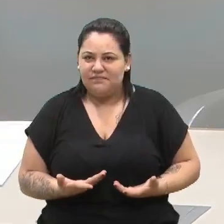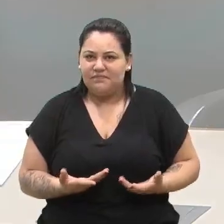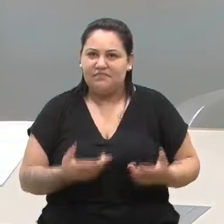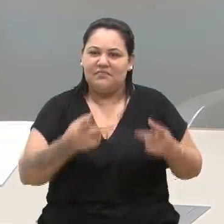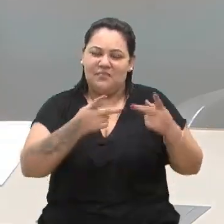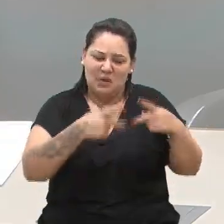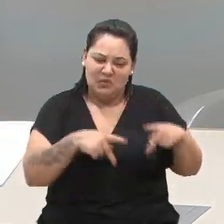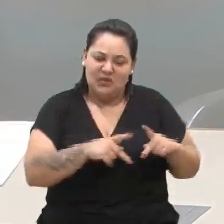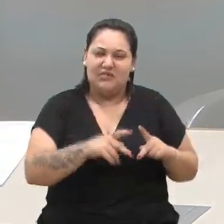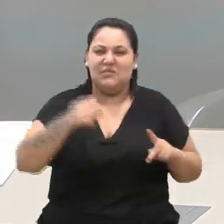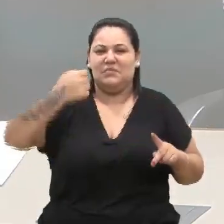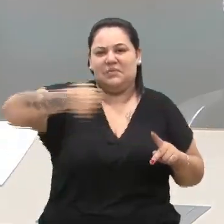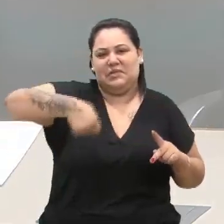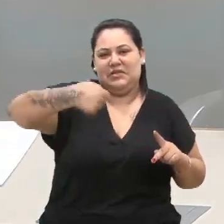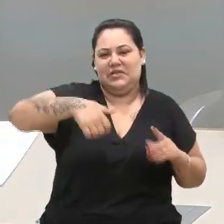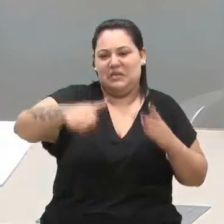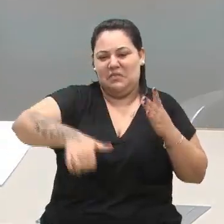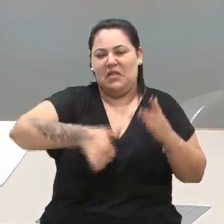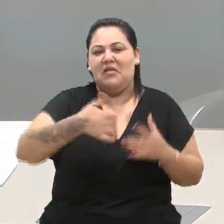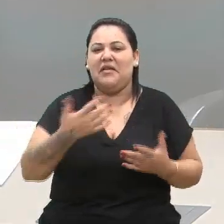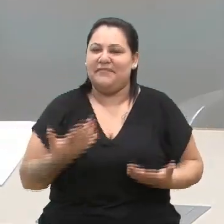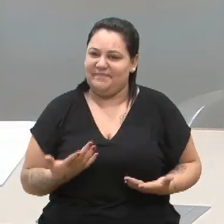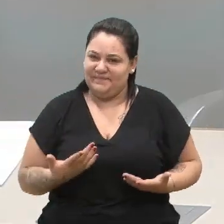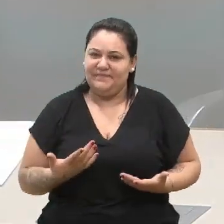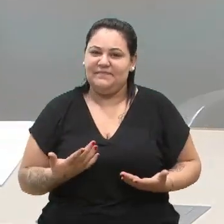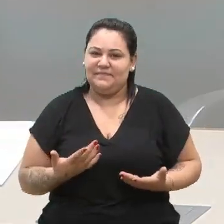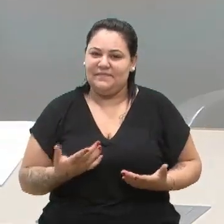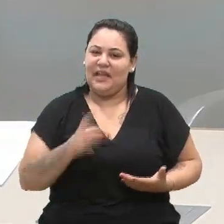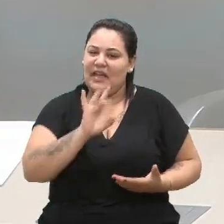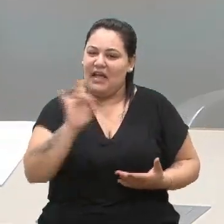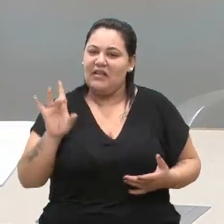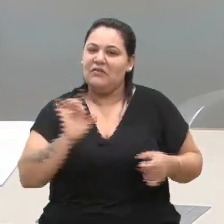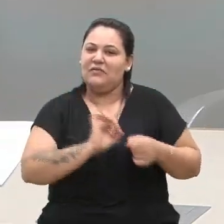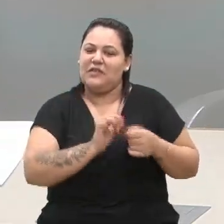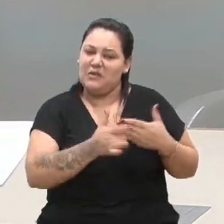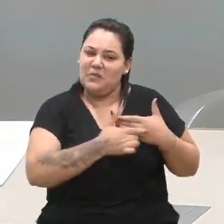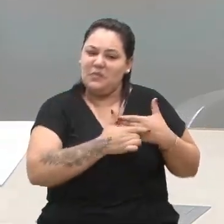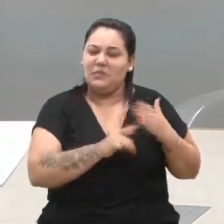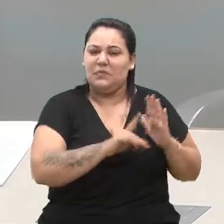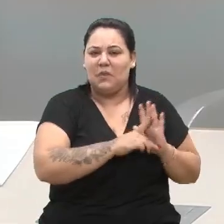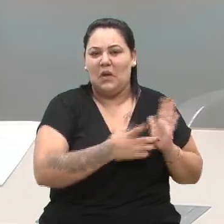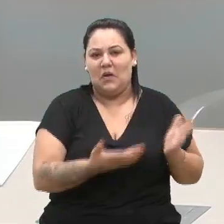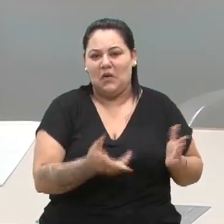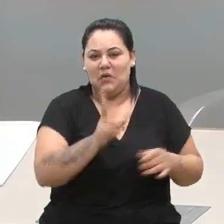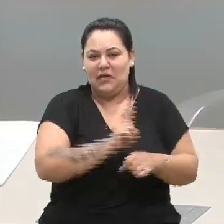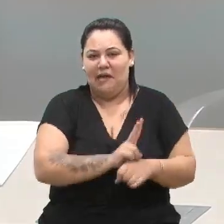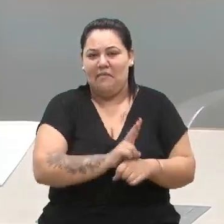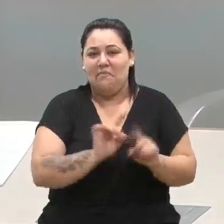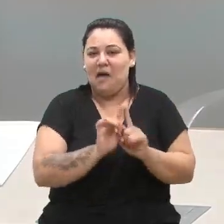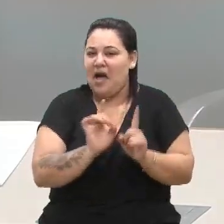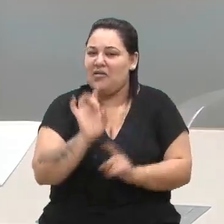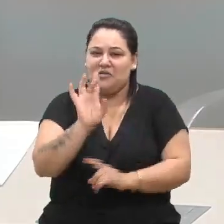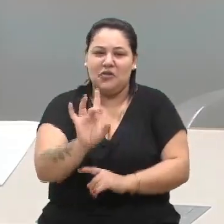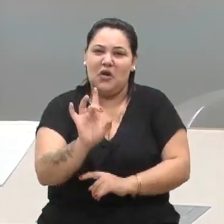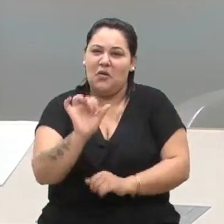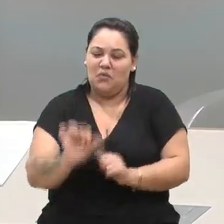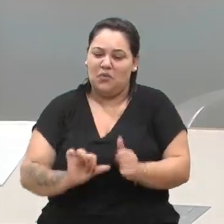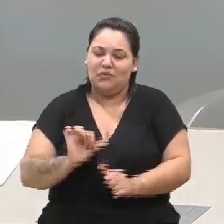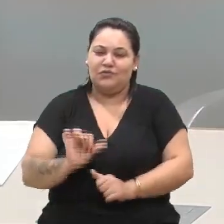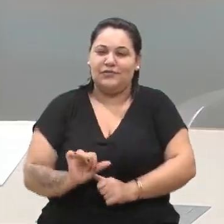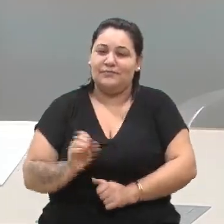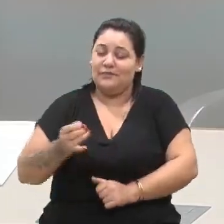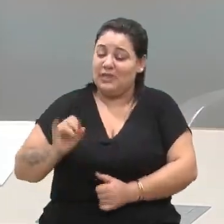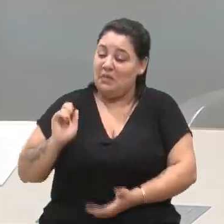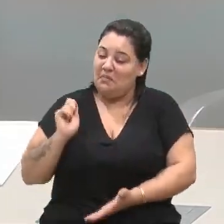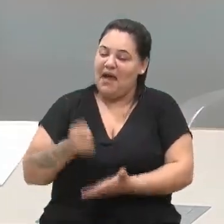População precisa fazer a sua parte. Só que só muda botando a mão no bolso. E